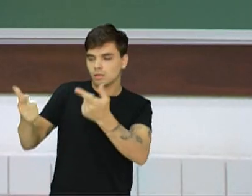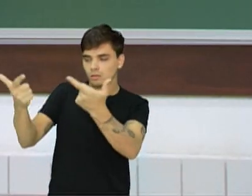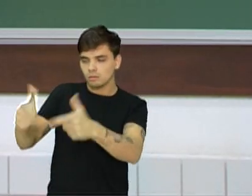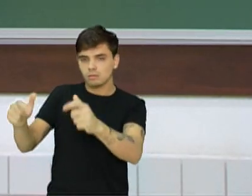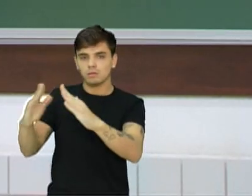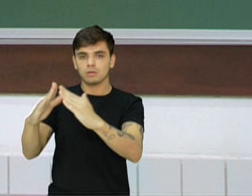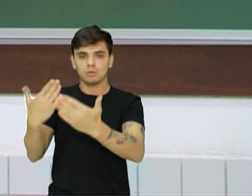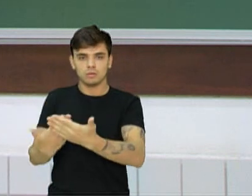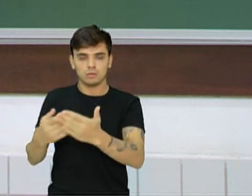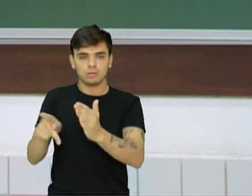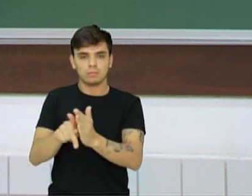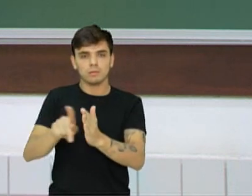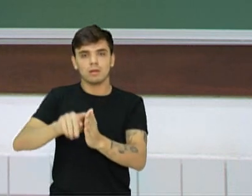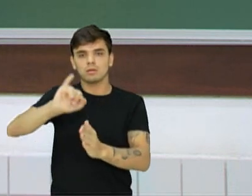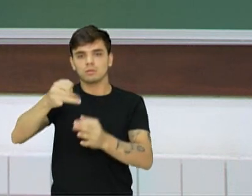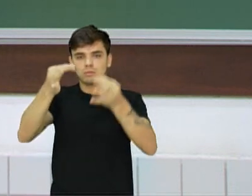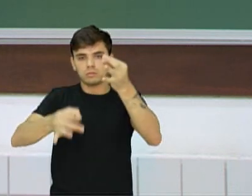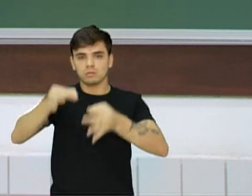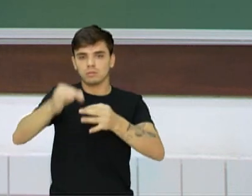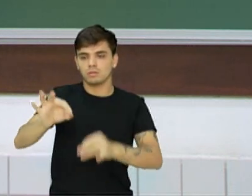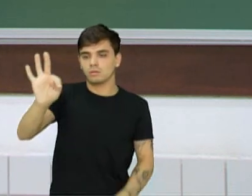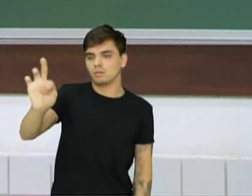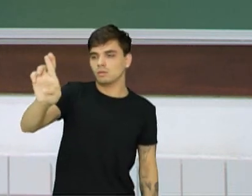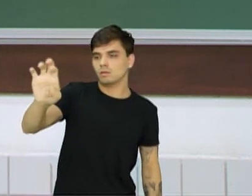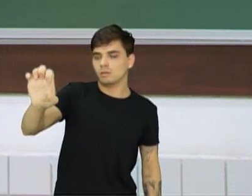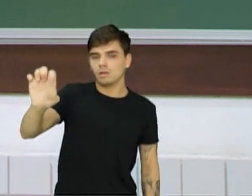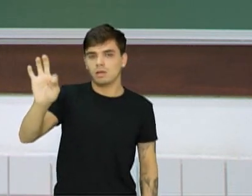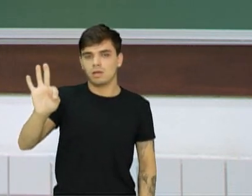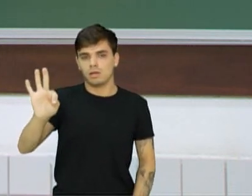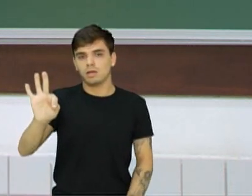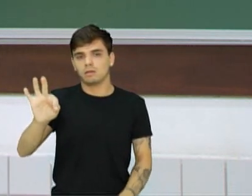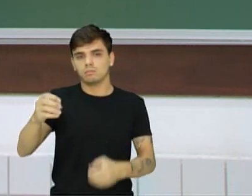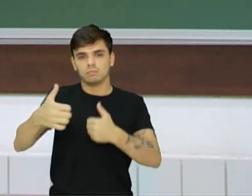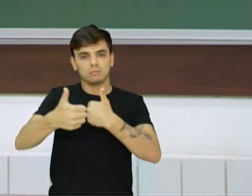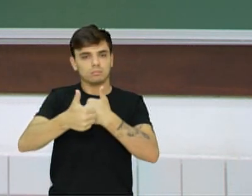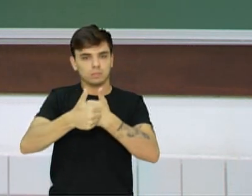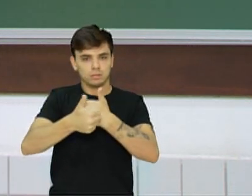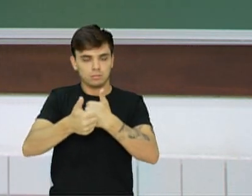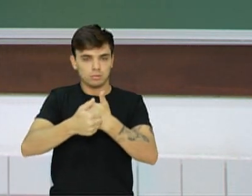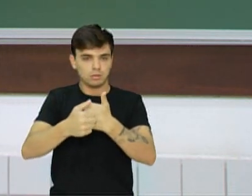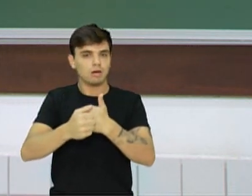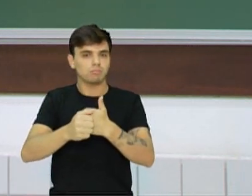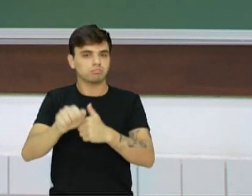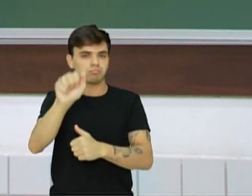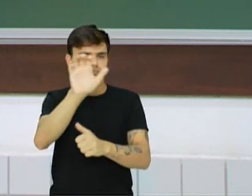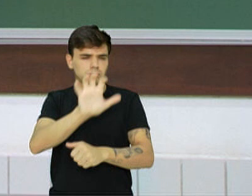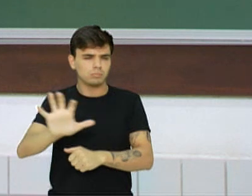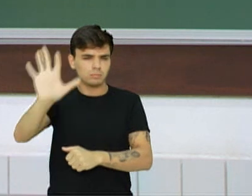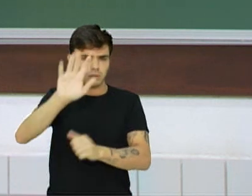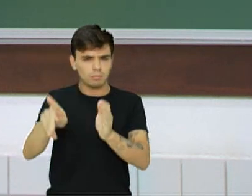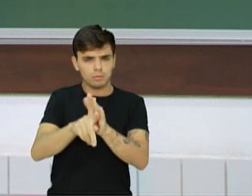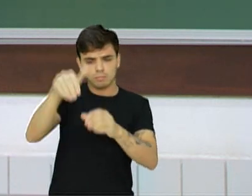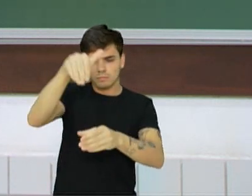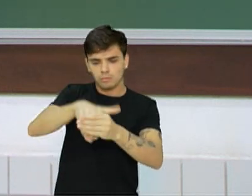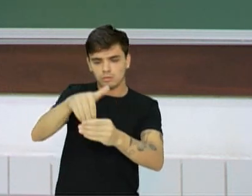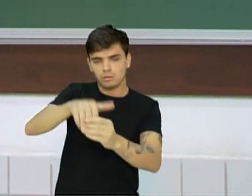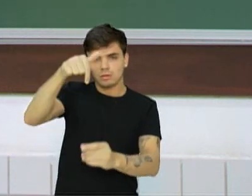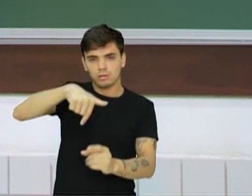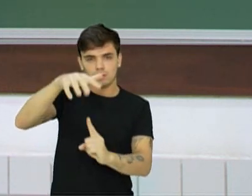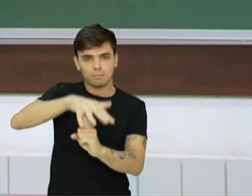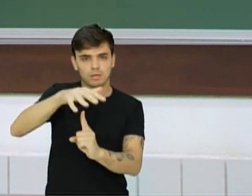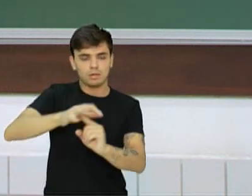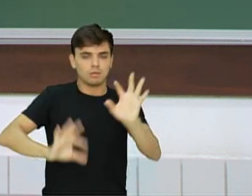Escola Judiciária do TRE. O TRE é o Tribunal Regional Eleitoral do Paraná, que é o local onde se organiza aí